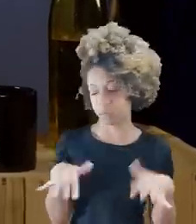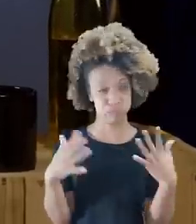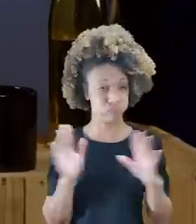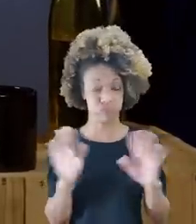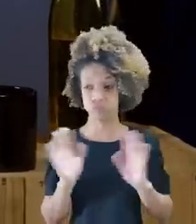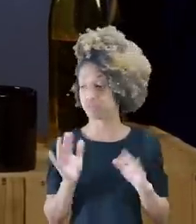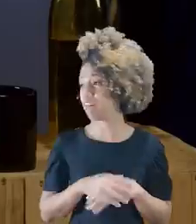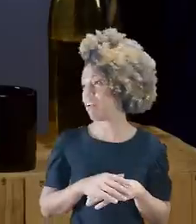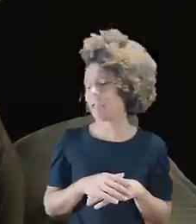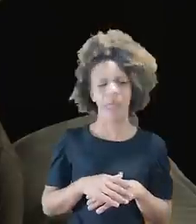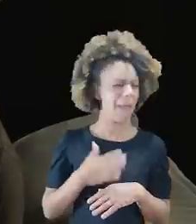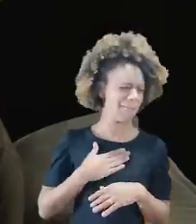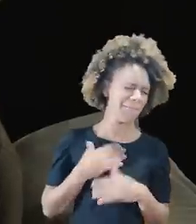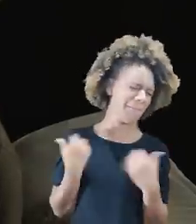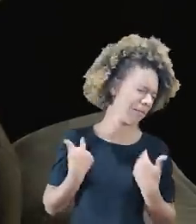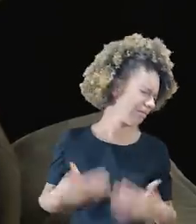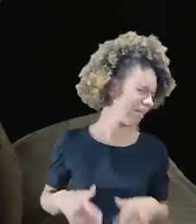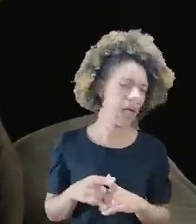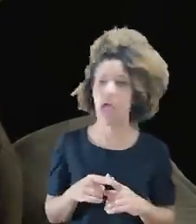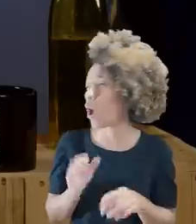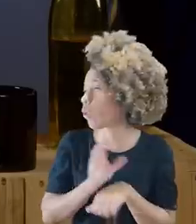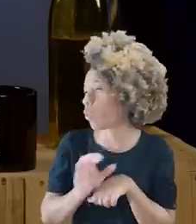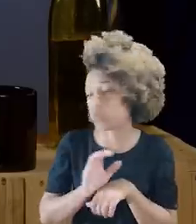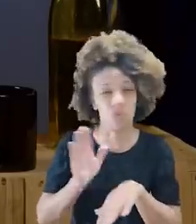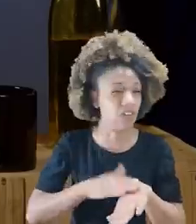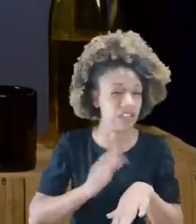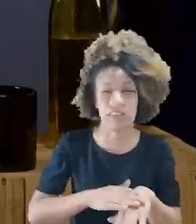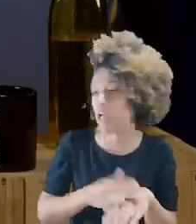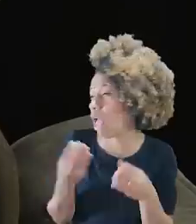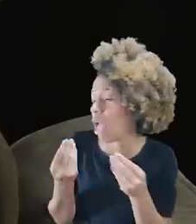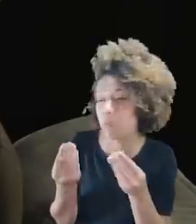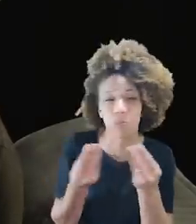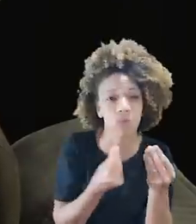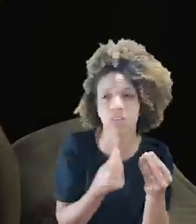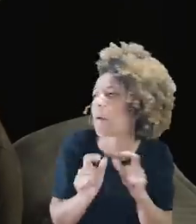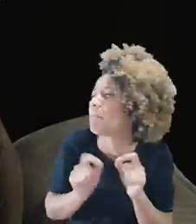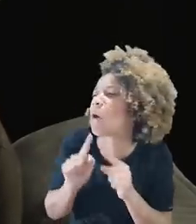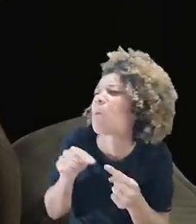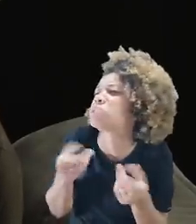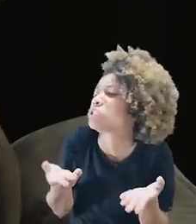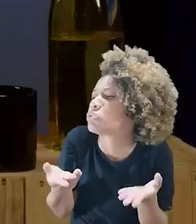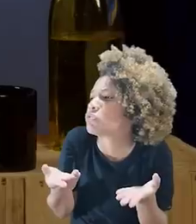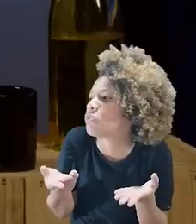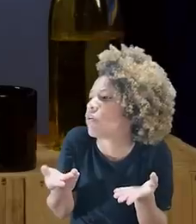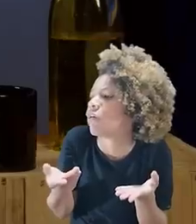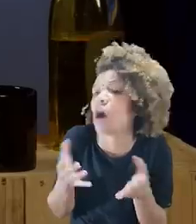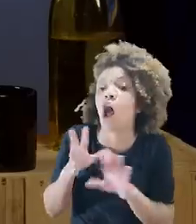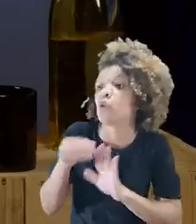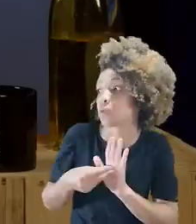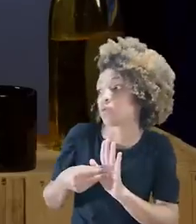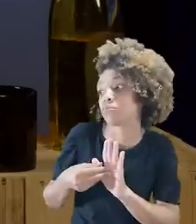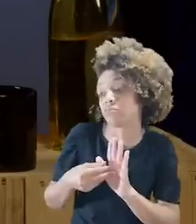você não tá botando em prática o quê não mas eu não sou assim tem umas coisas que tem que ser ign né Não mas aí eu ignoro o tiktok eu não fico eu fico ve F